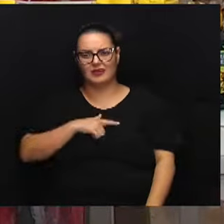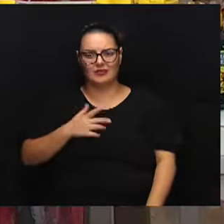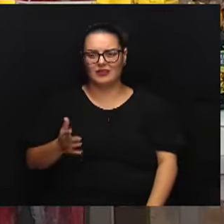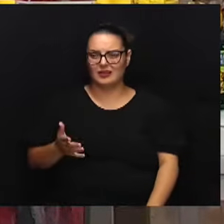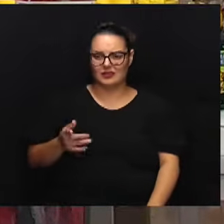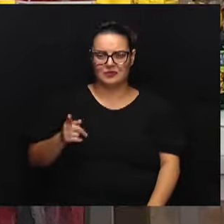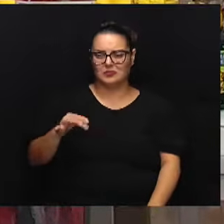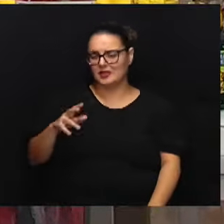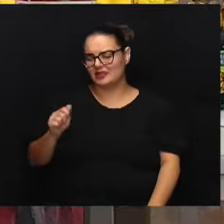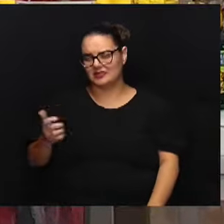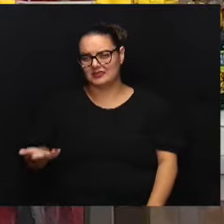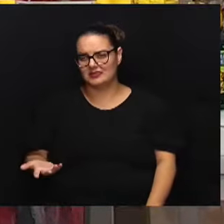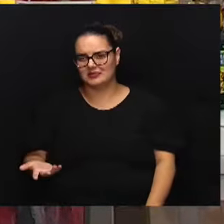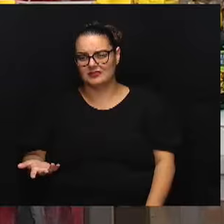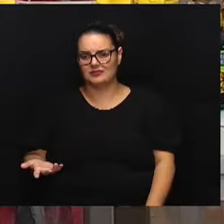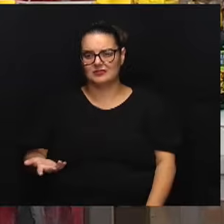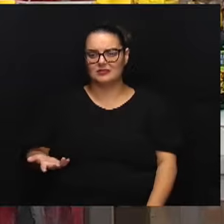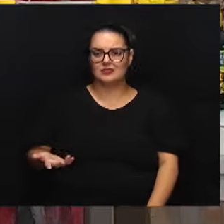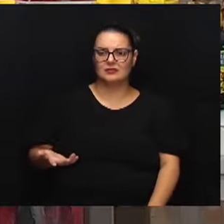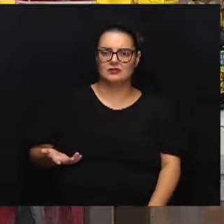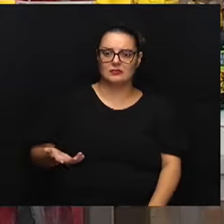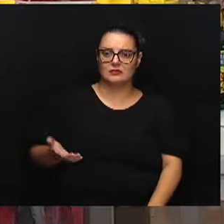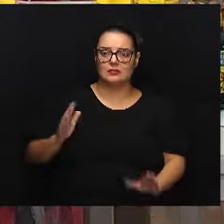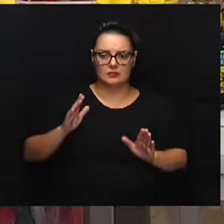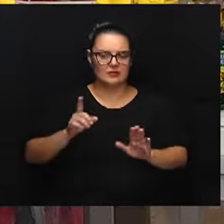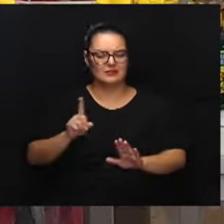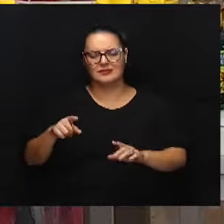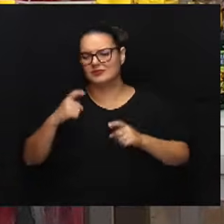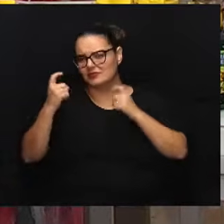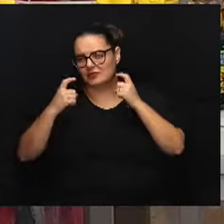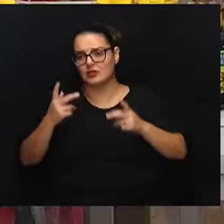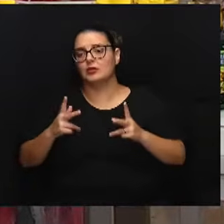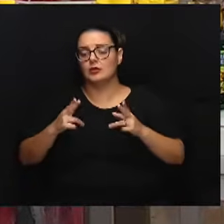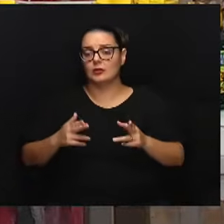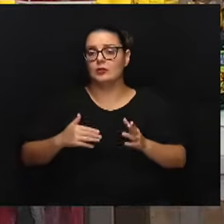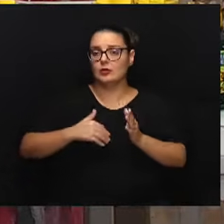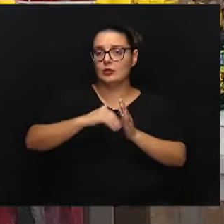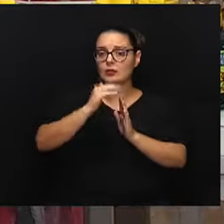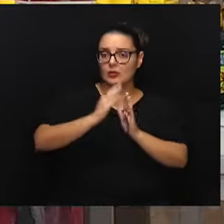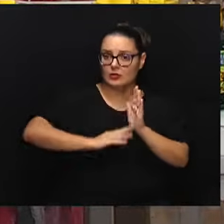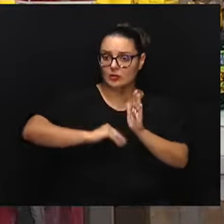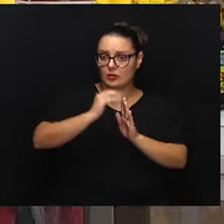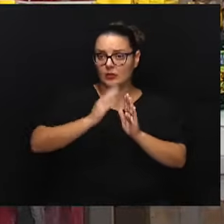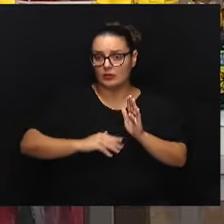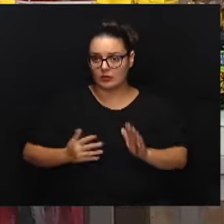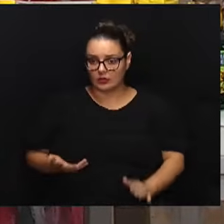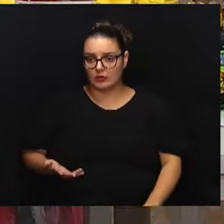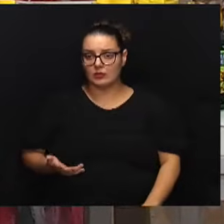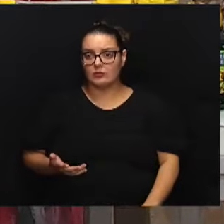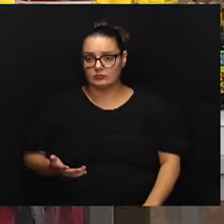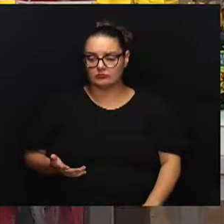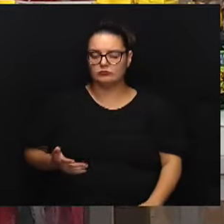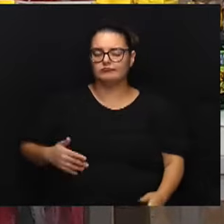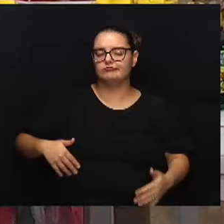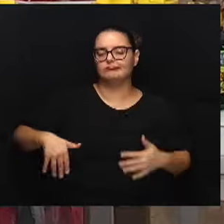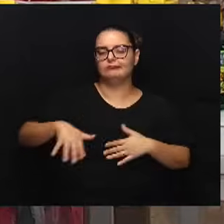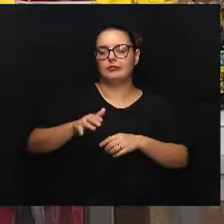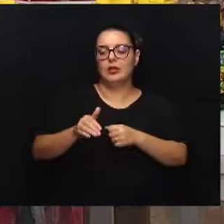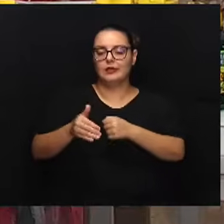vocês invocam muito com relação disso, não se preocupe, porque como a gente vai pintar, meio que automaticamente a gente já